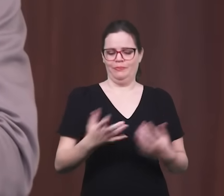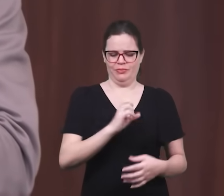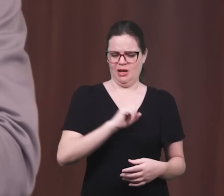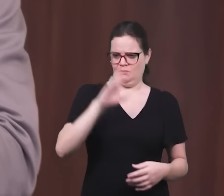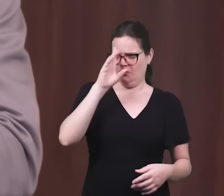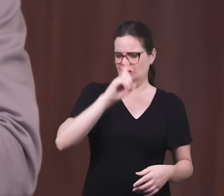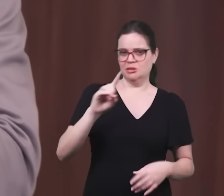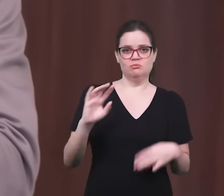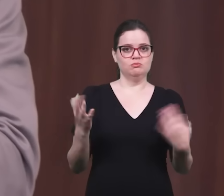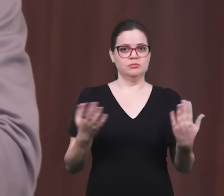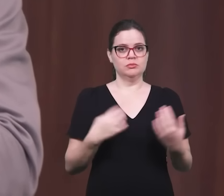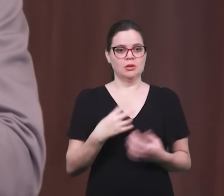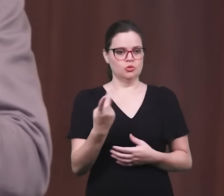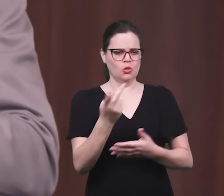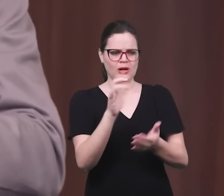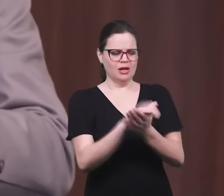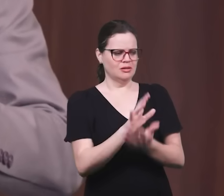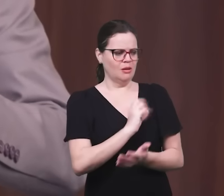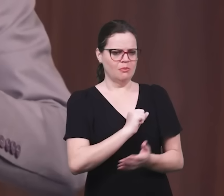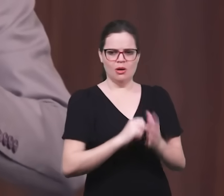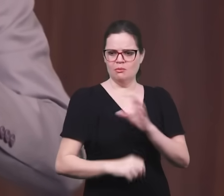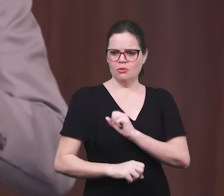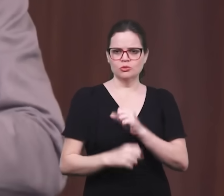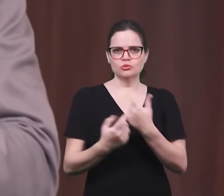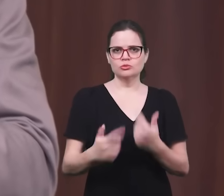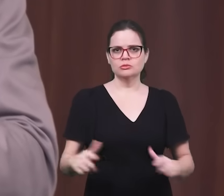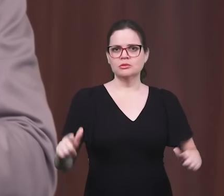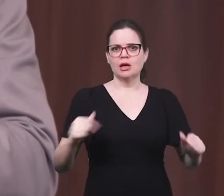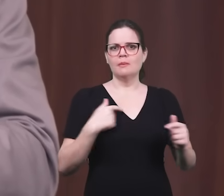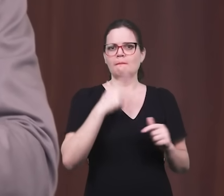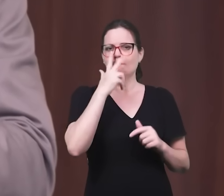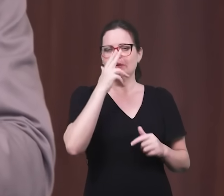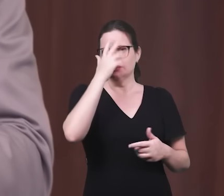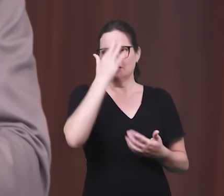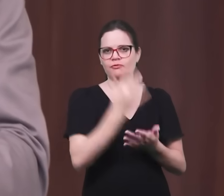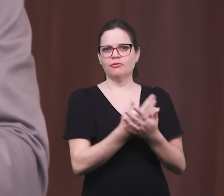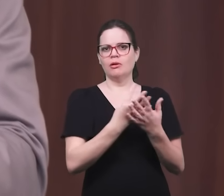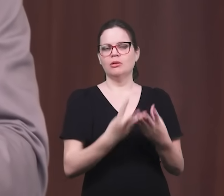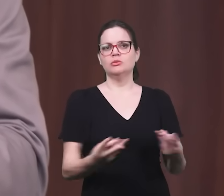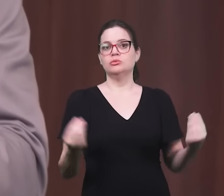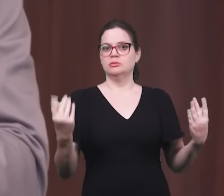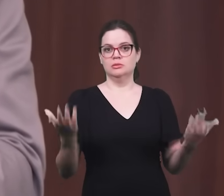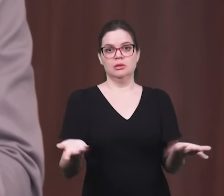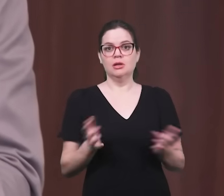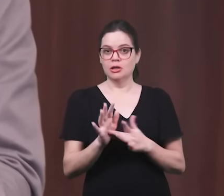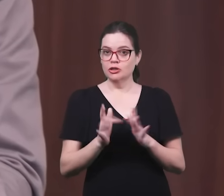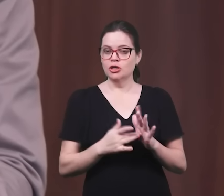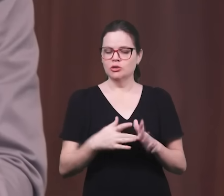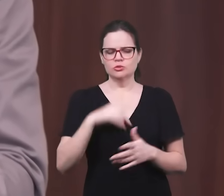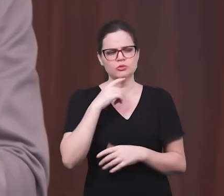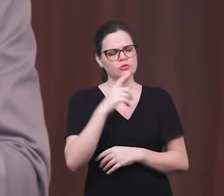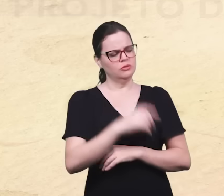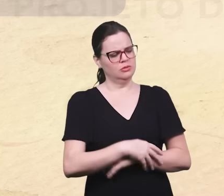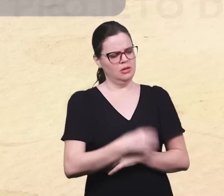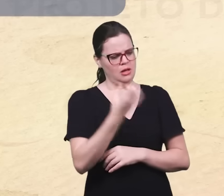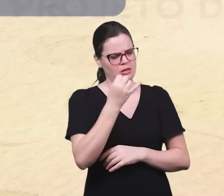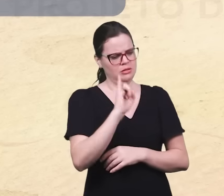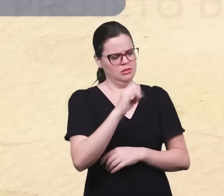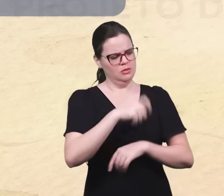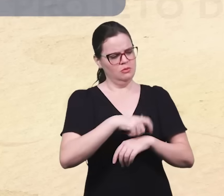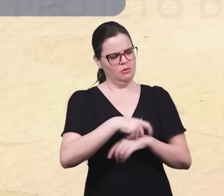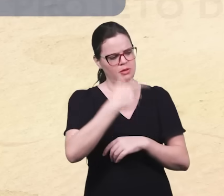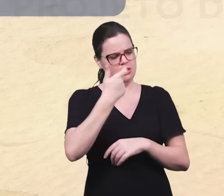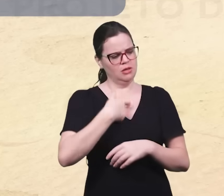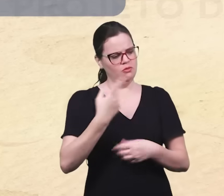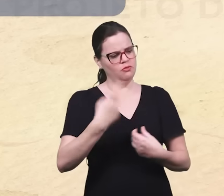o amor do homem com o outro, a fé está esfriando, a ponto de Jesus perguntar: quando o Filho do Homem